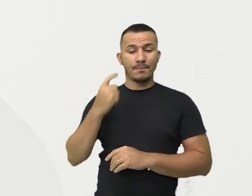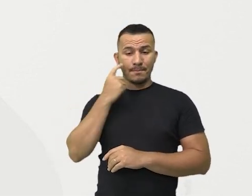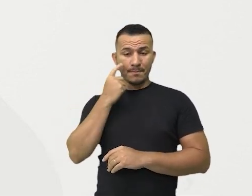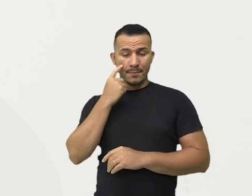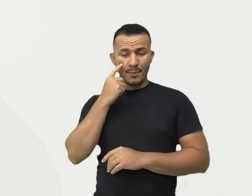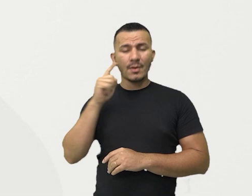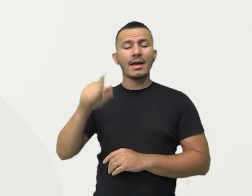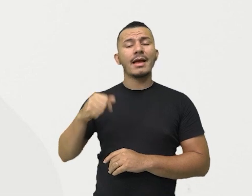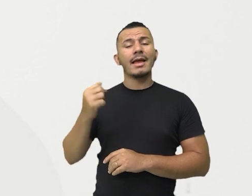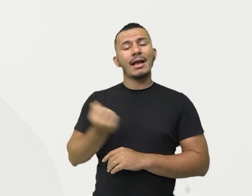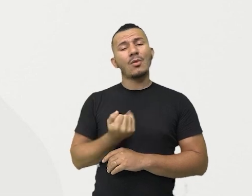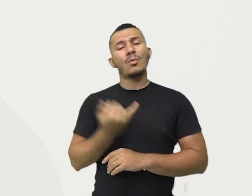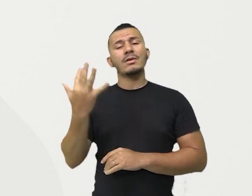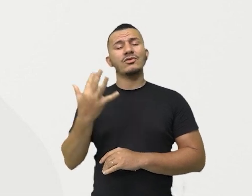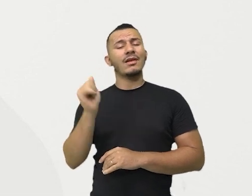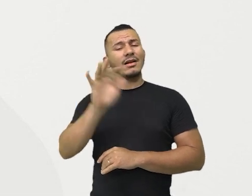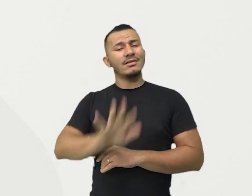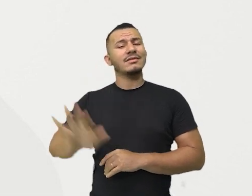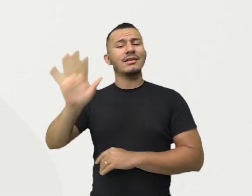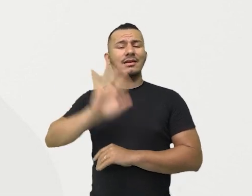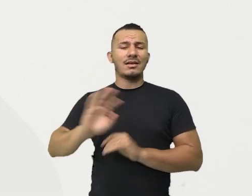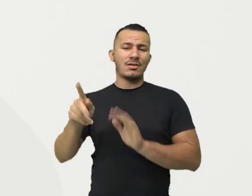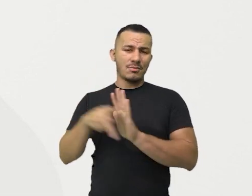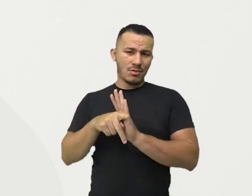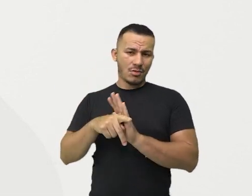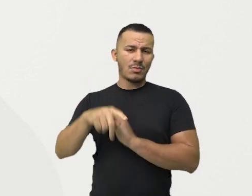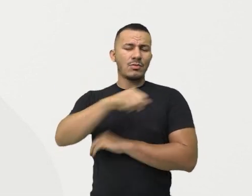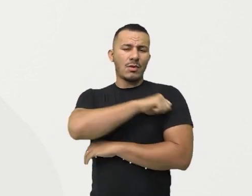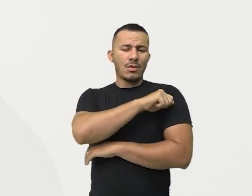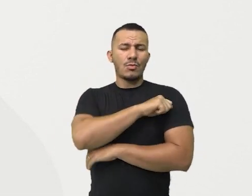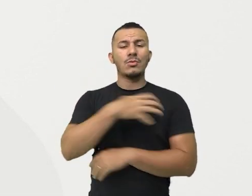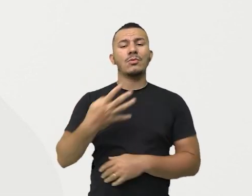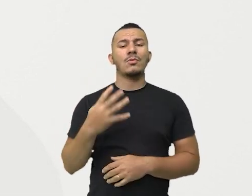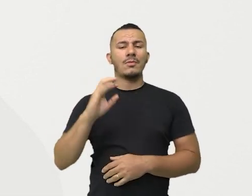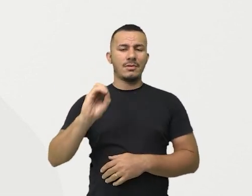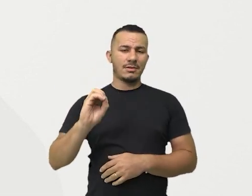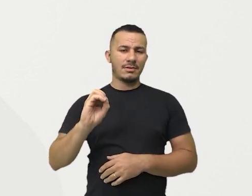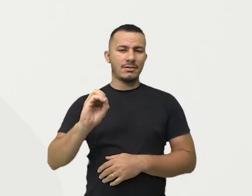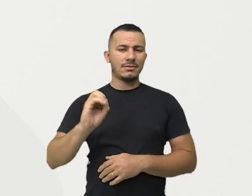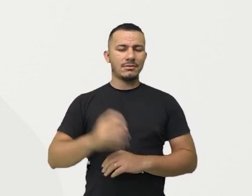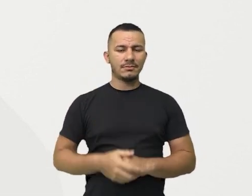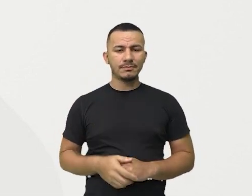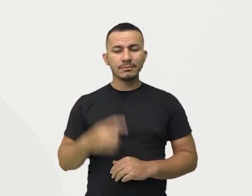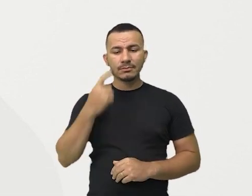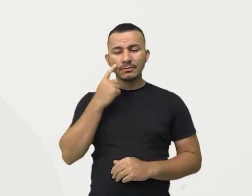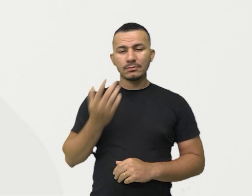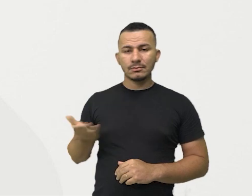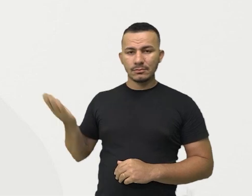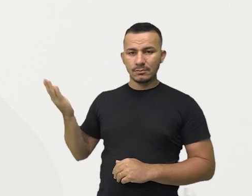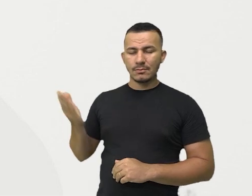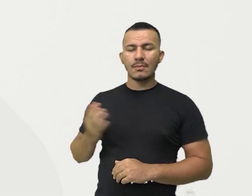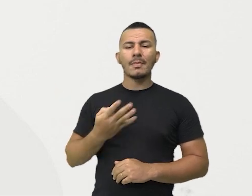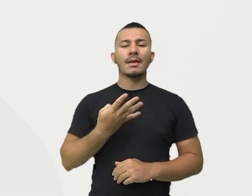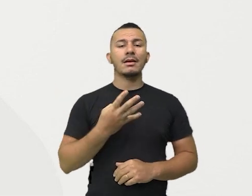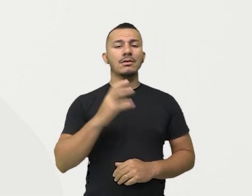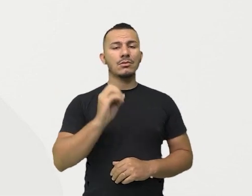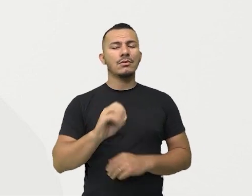inteiro equivale aos 40 alunos, tá bom? O inteiro, ele é representado pelos